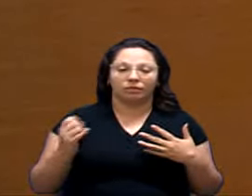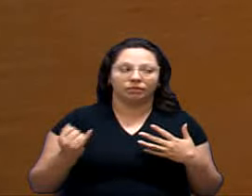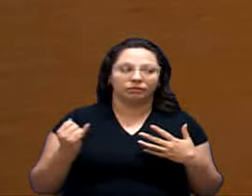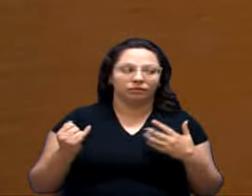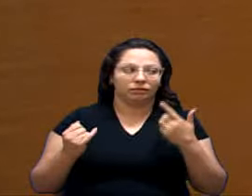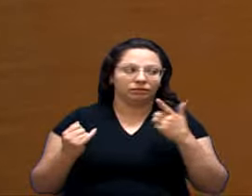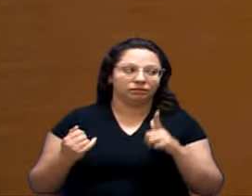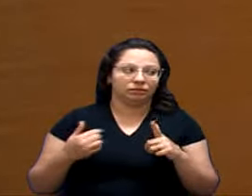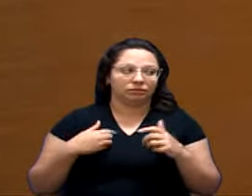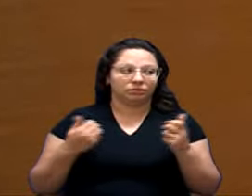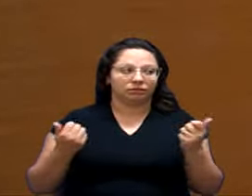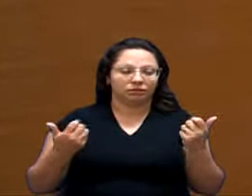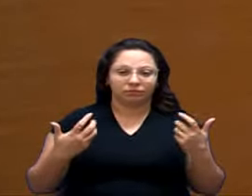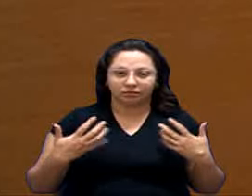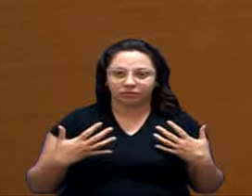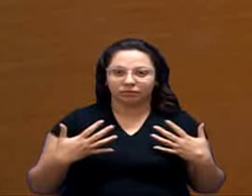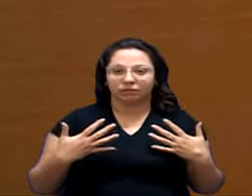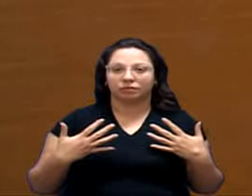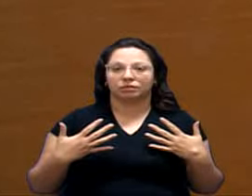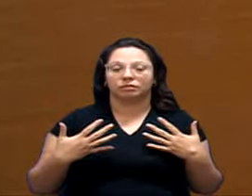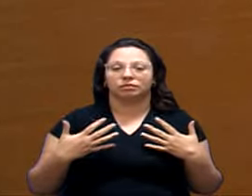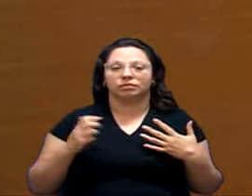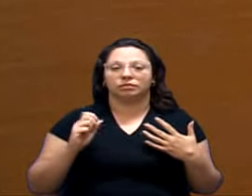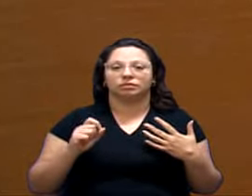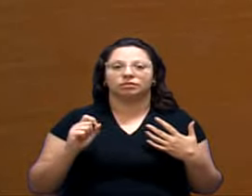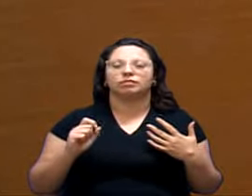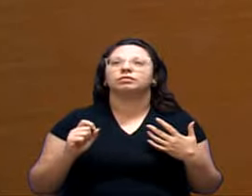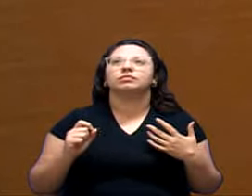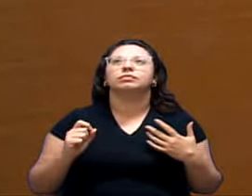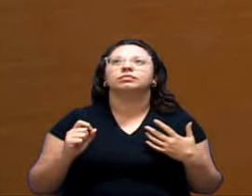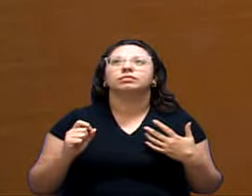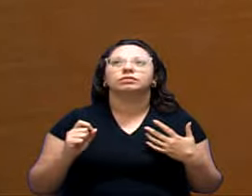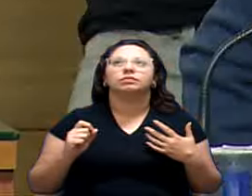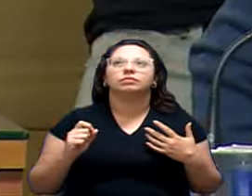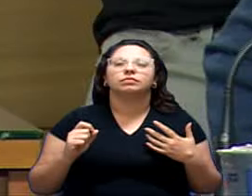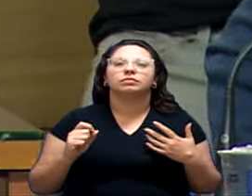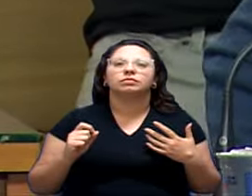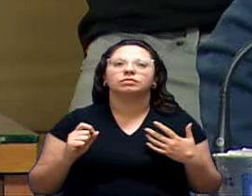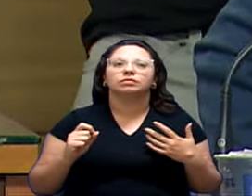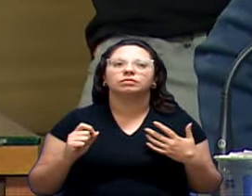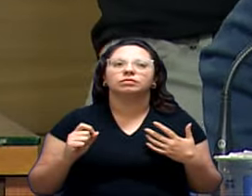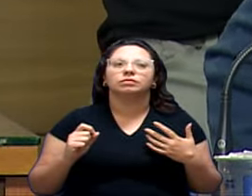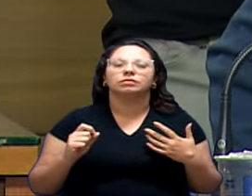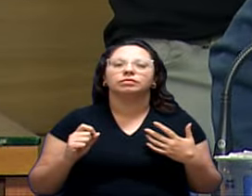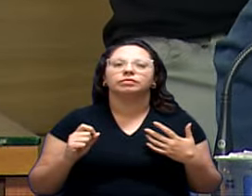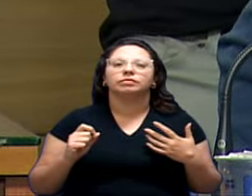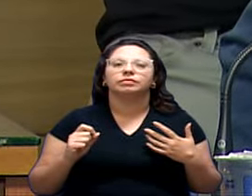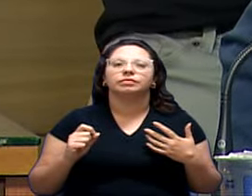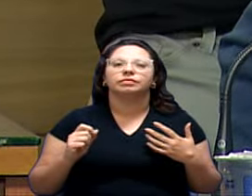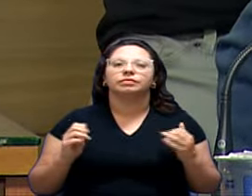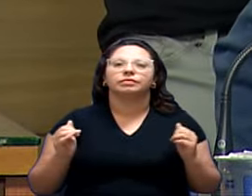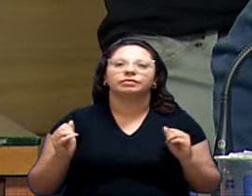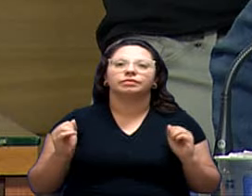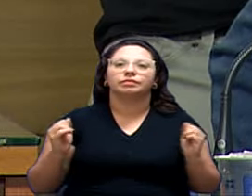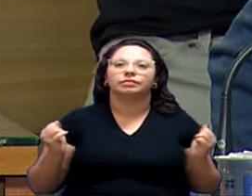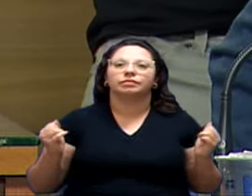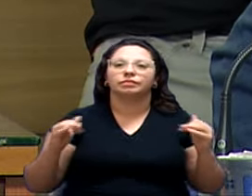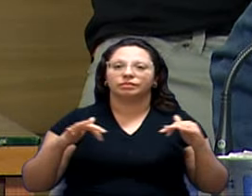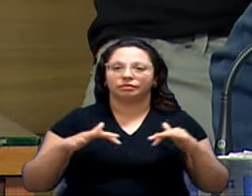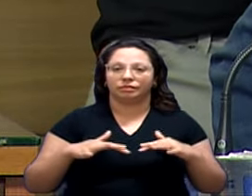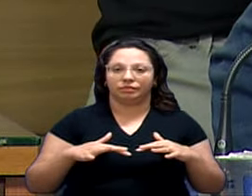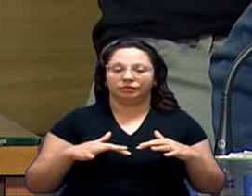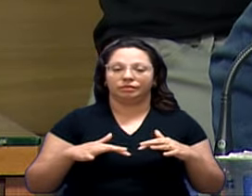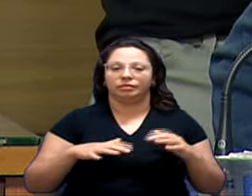mencionar a questão da das ocupações de vsas que a gente definiu eh a